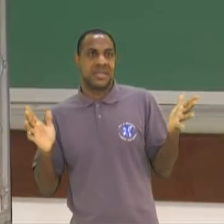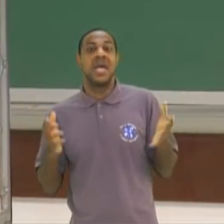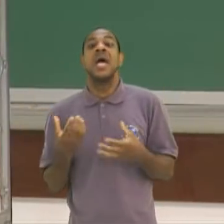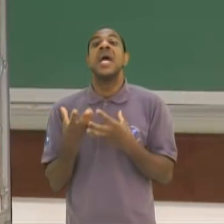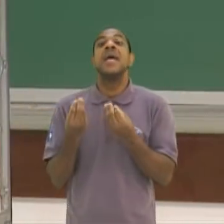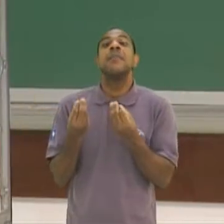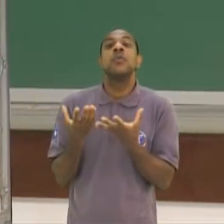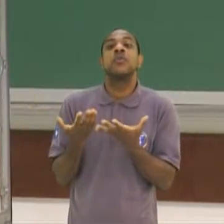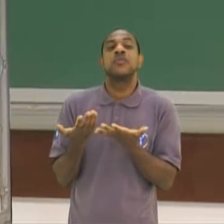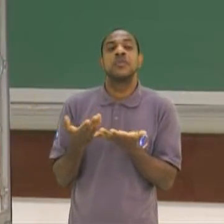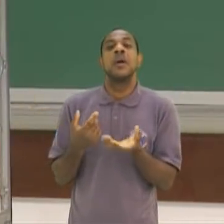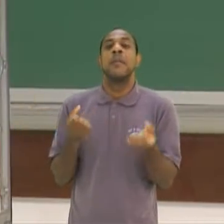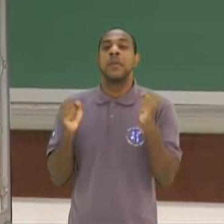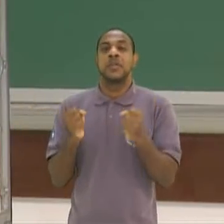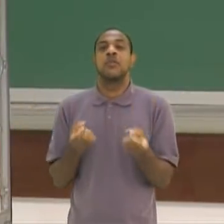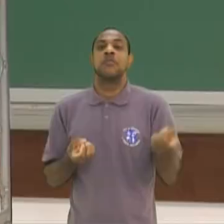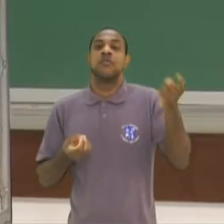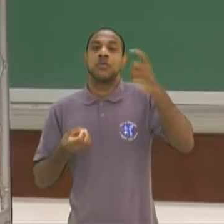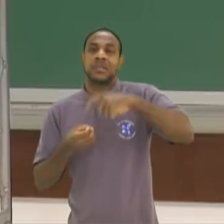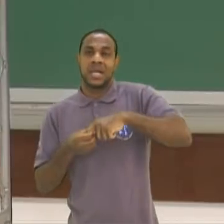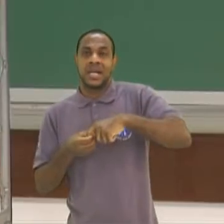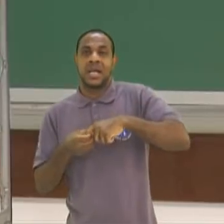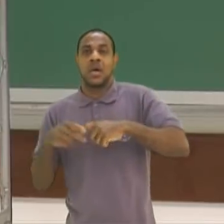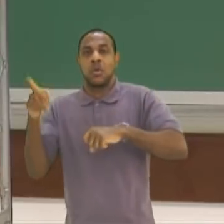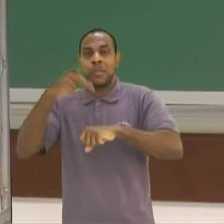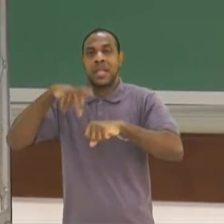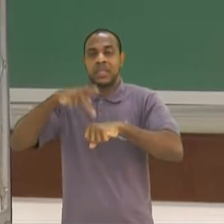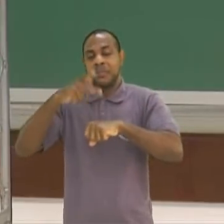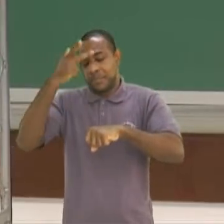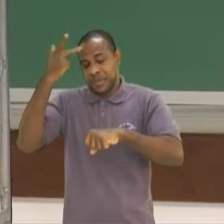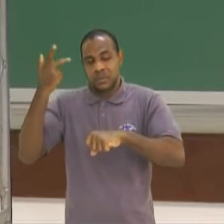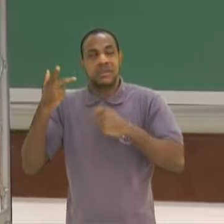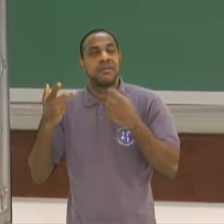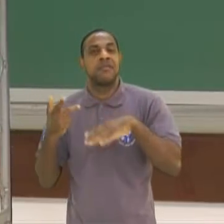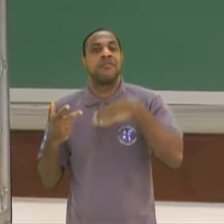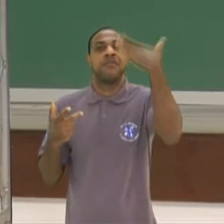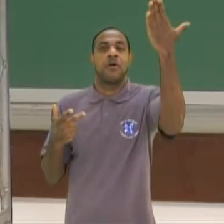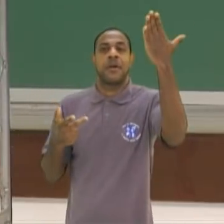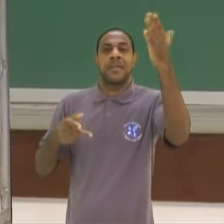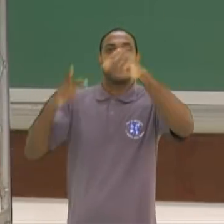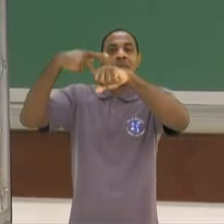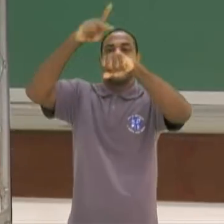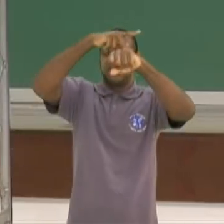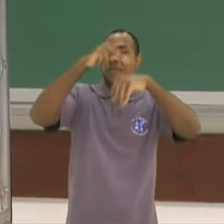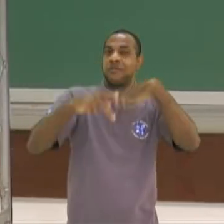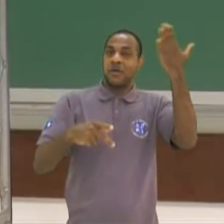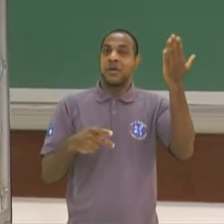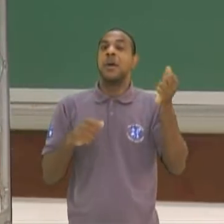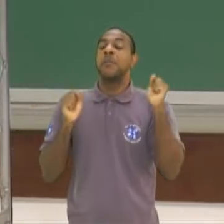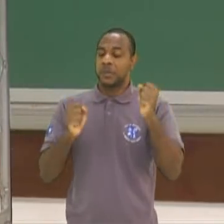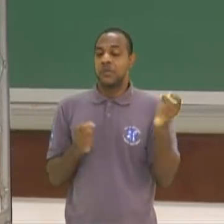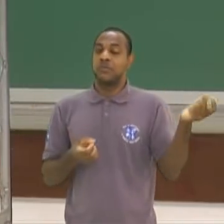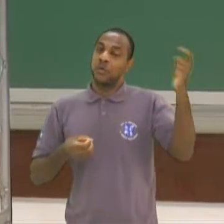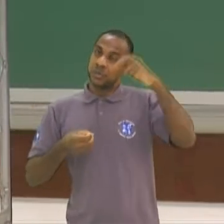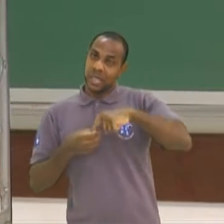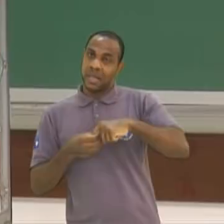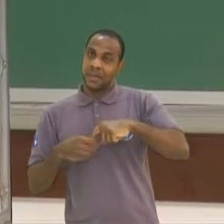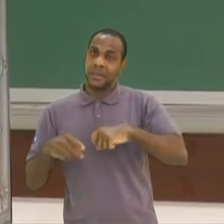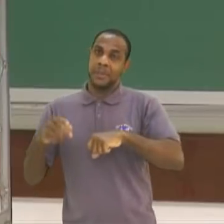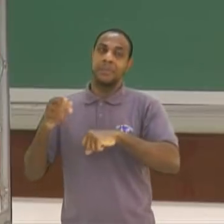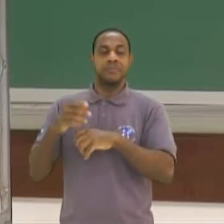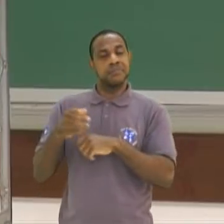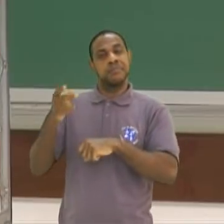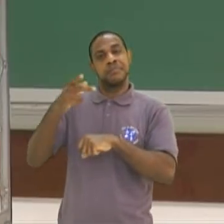Brasil. Porém, na negociação para sancionar, para aprovar a lei da anistia, o governo